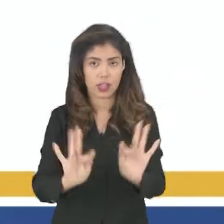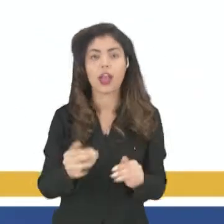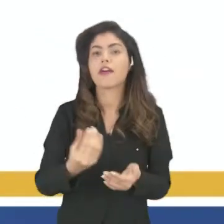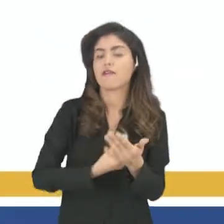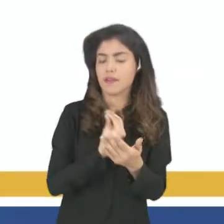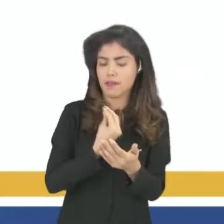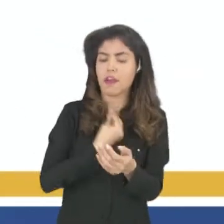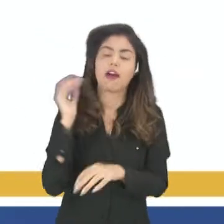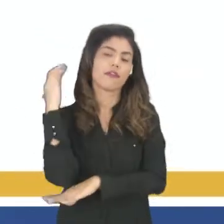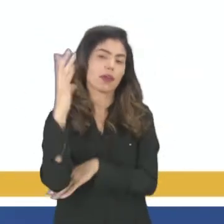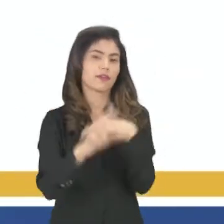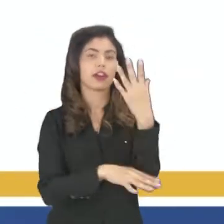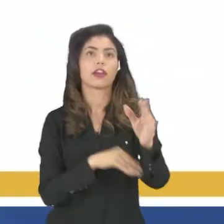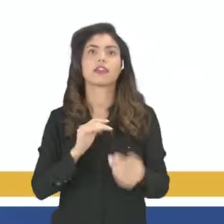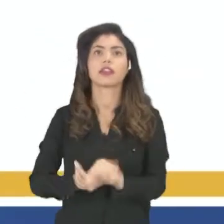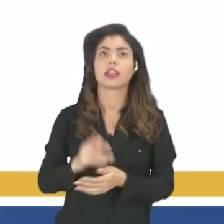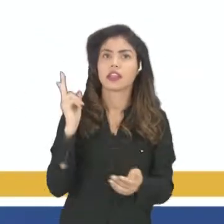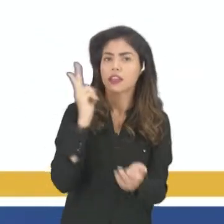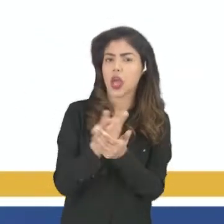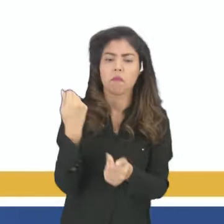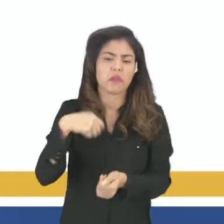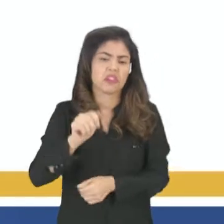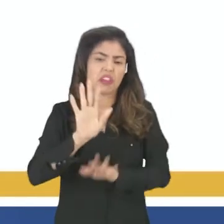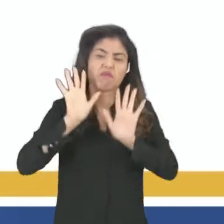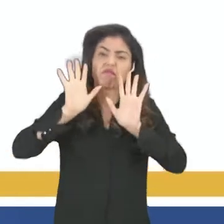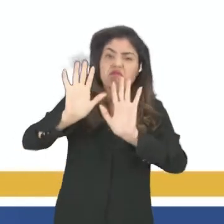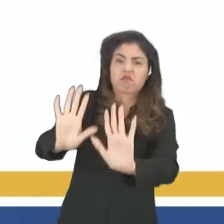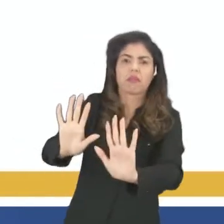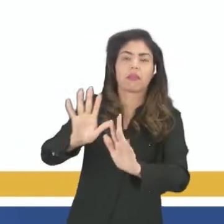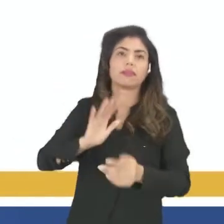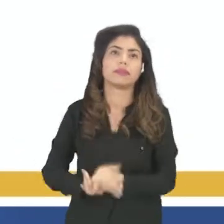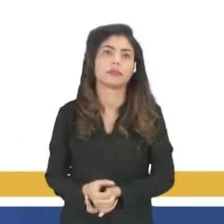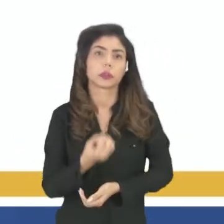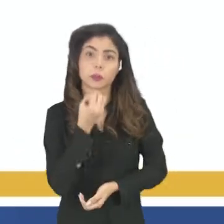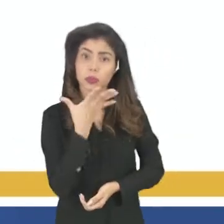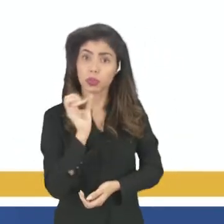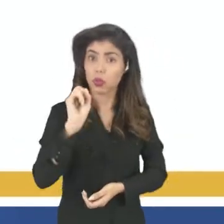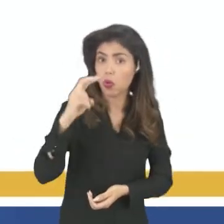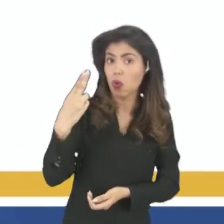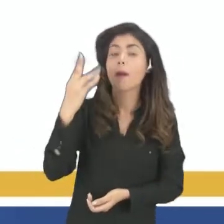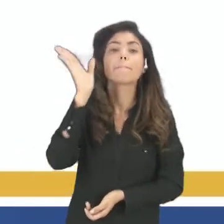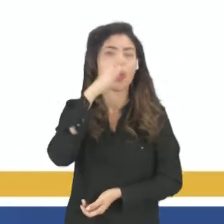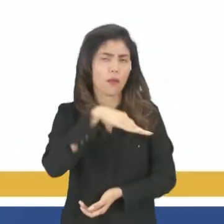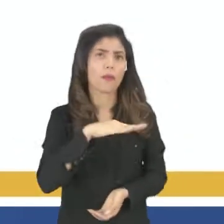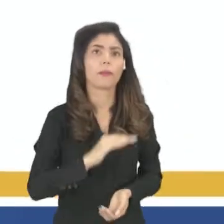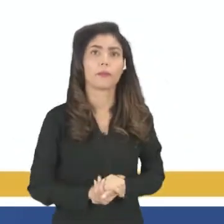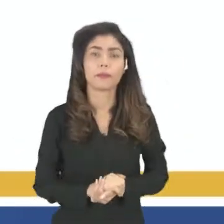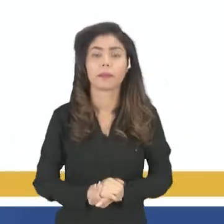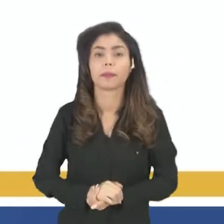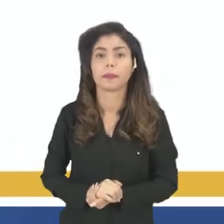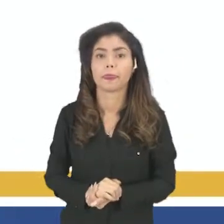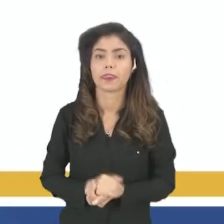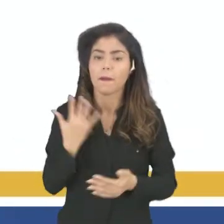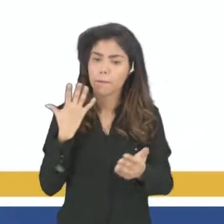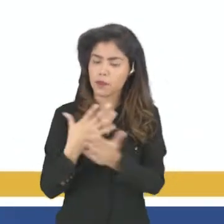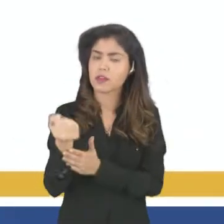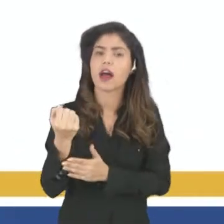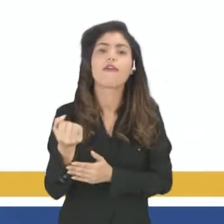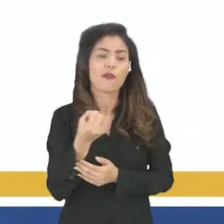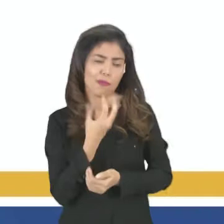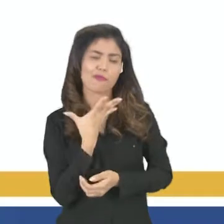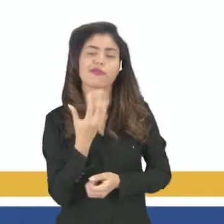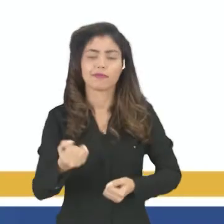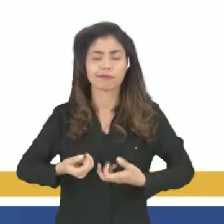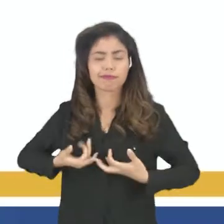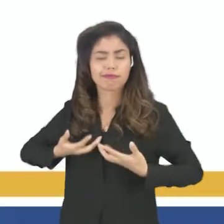florestas, motivado pela autopreservação, sem precisar de ninguém. Então, ele não era bom ou mal, ele buscava o prazer e